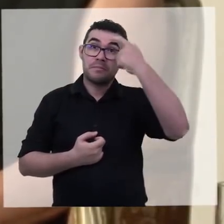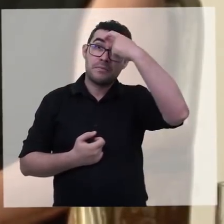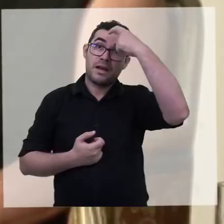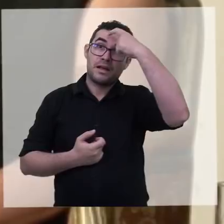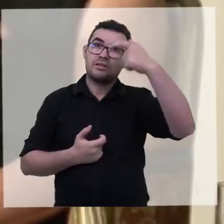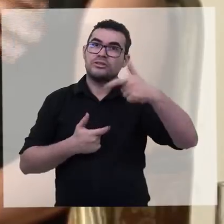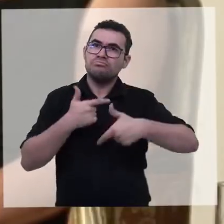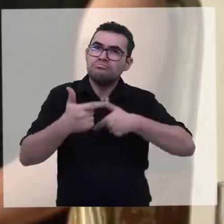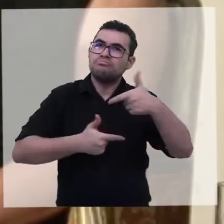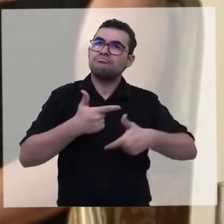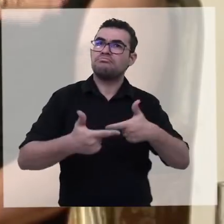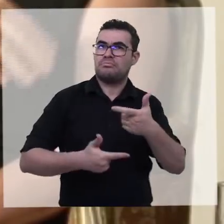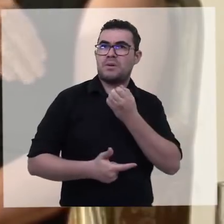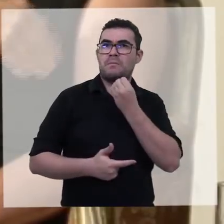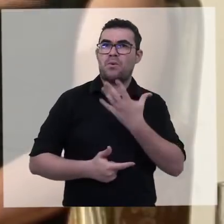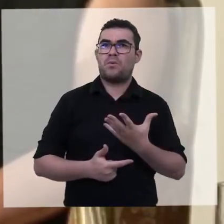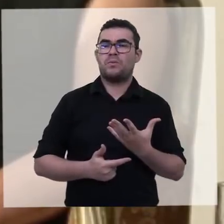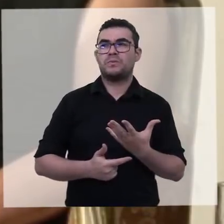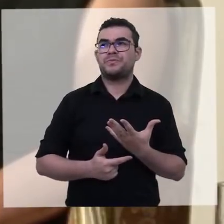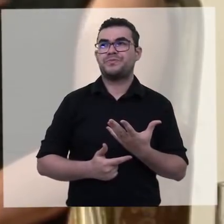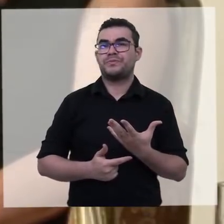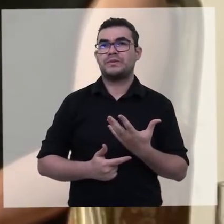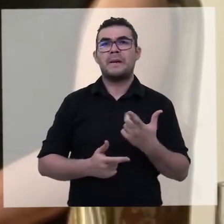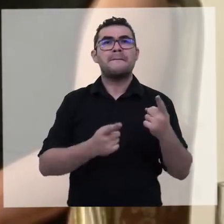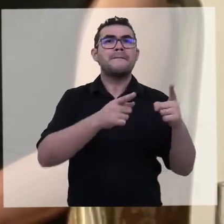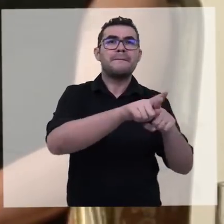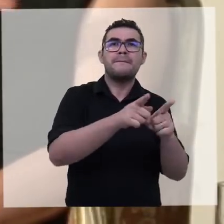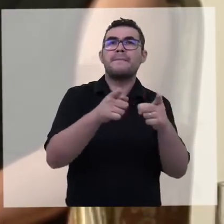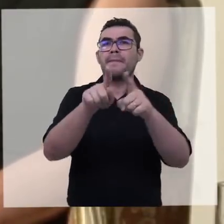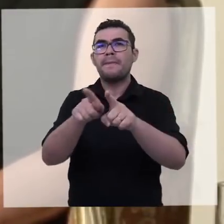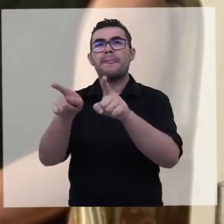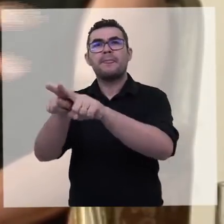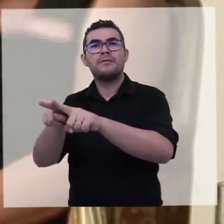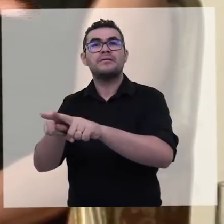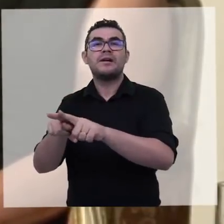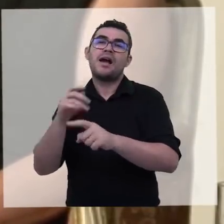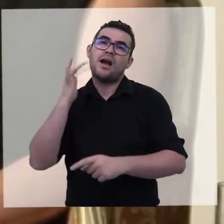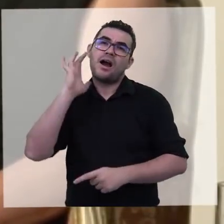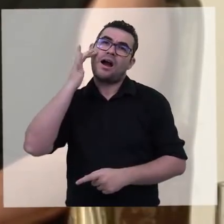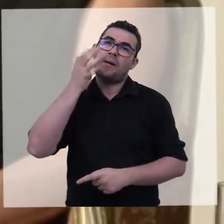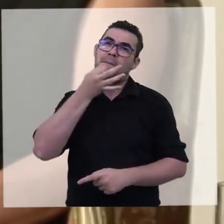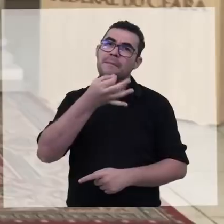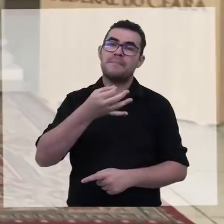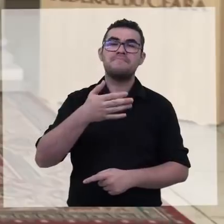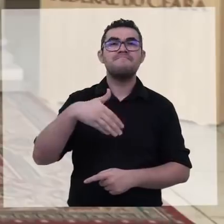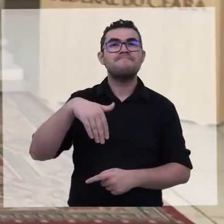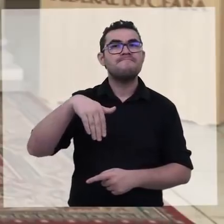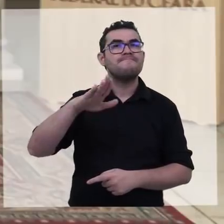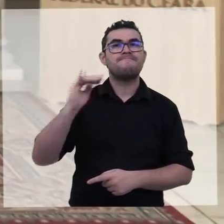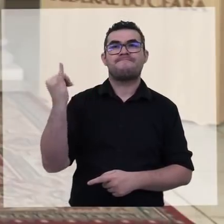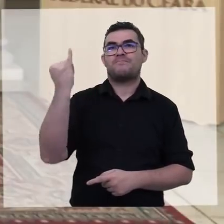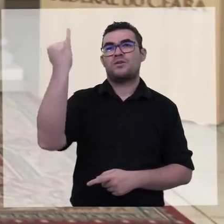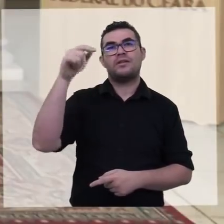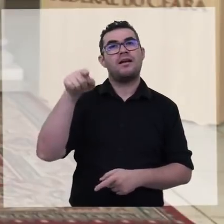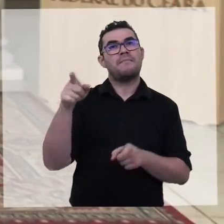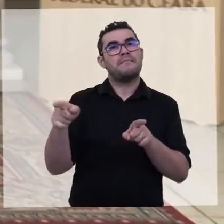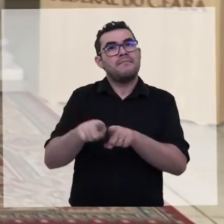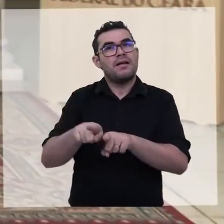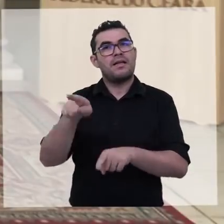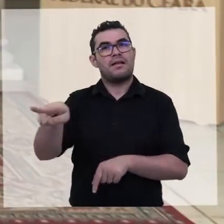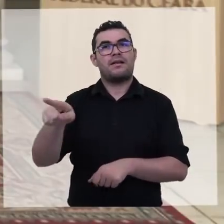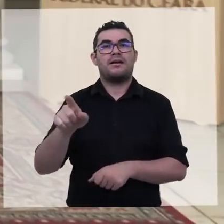problema, né? De todas as parcerias, eu diria a mais importante para mim é a de Iguatu,